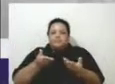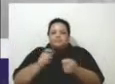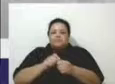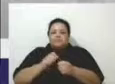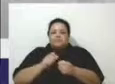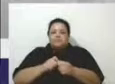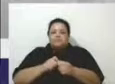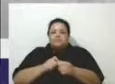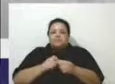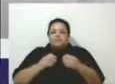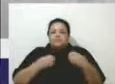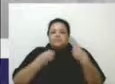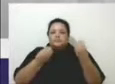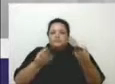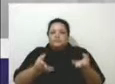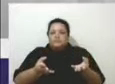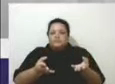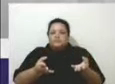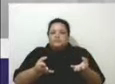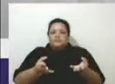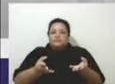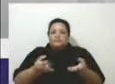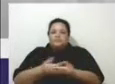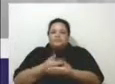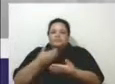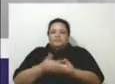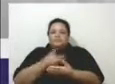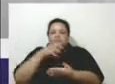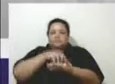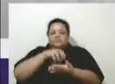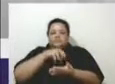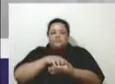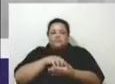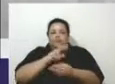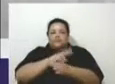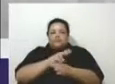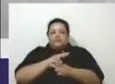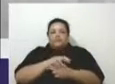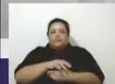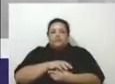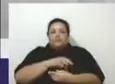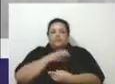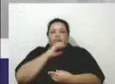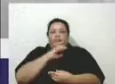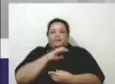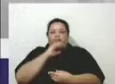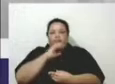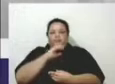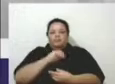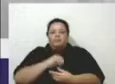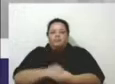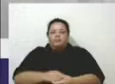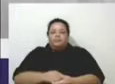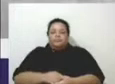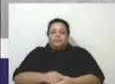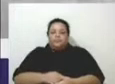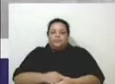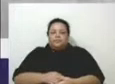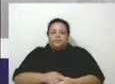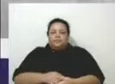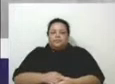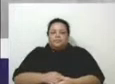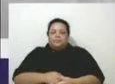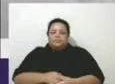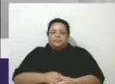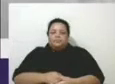Botucatu que é esse centro de proteção animal pro acolhimento de animais que são retirados de maus tratos